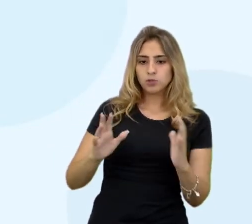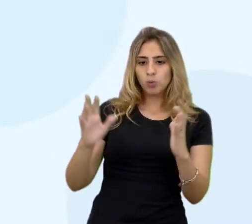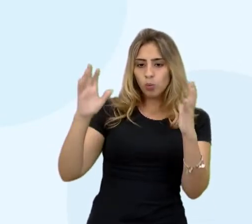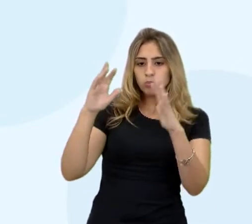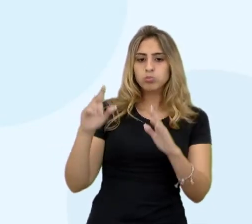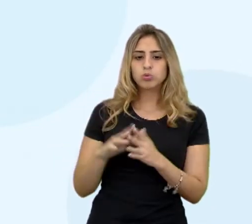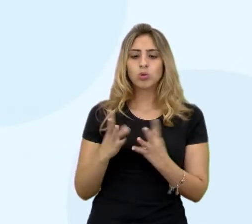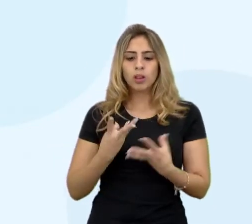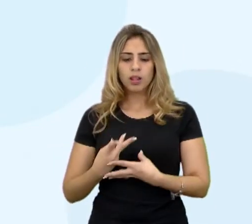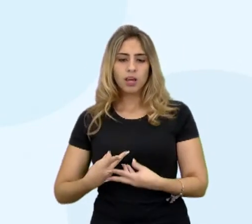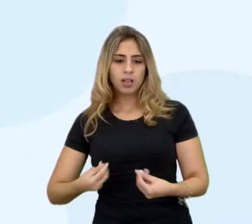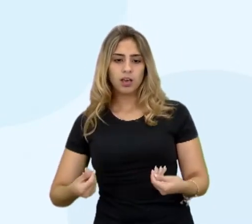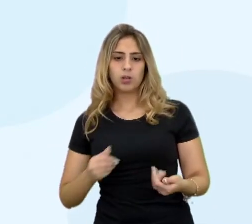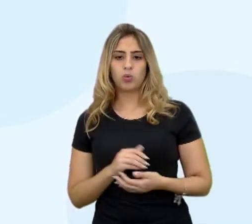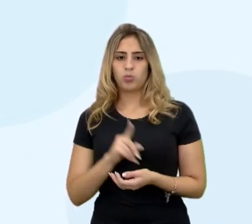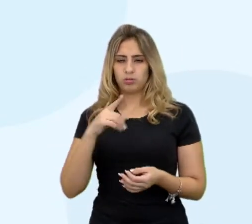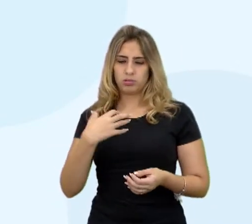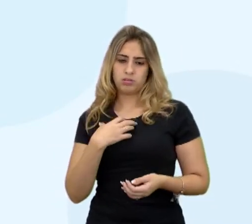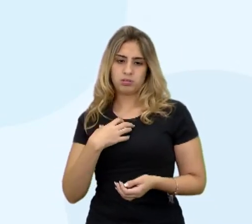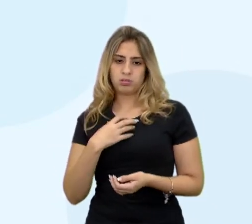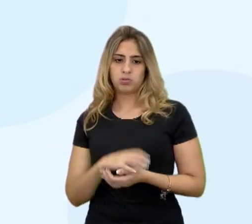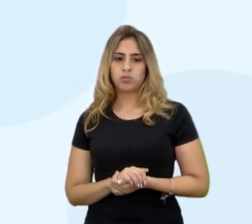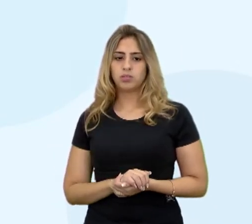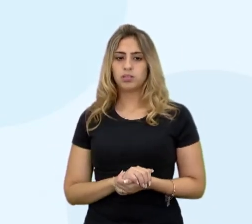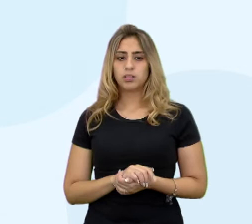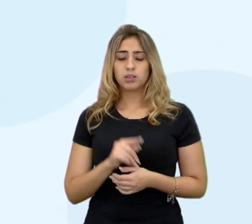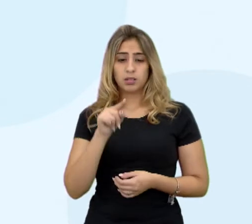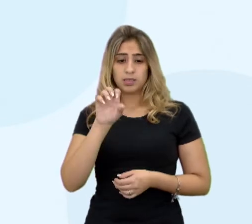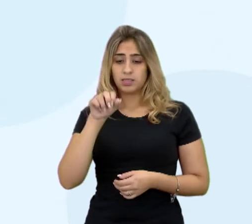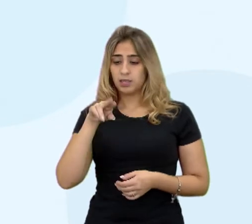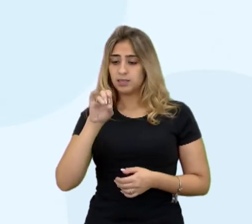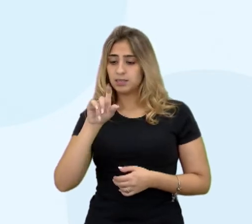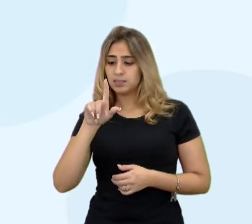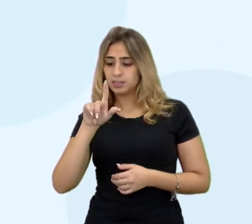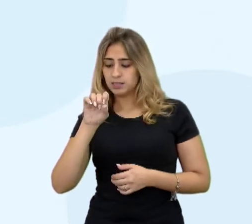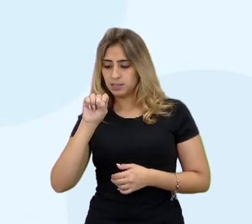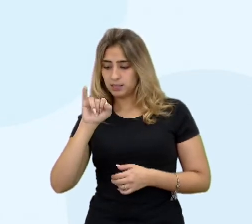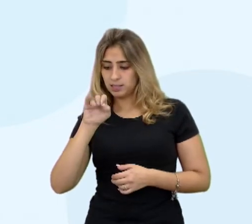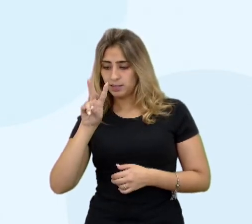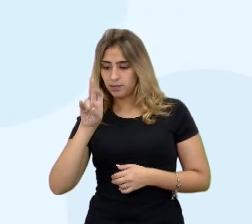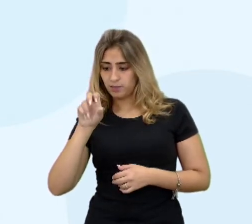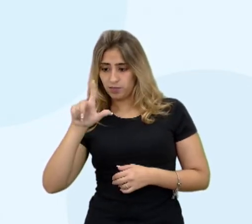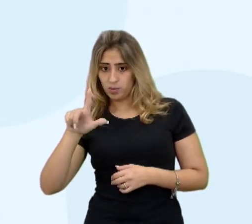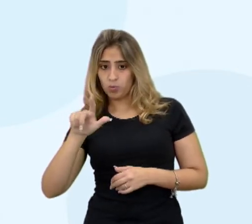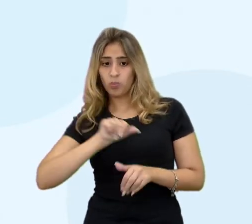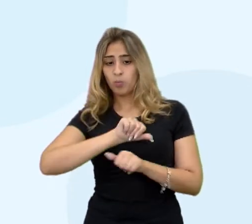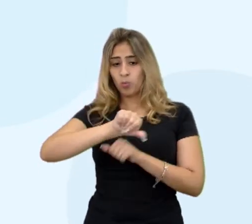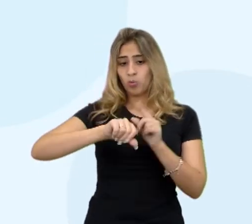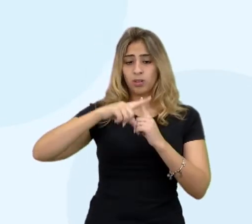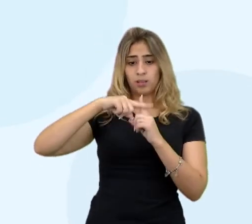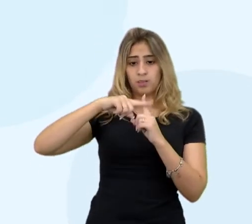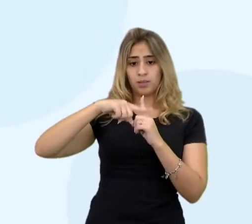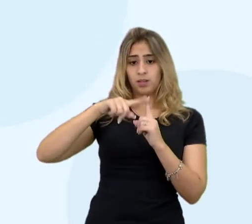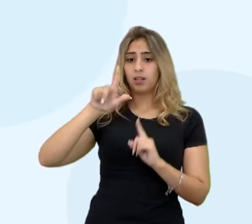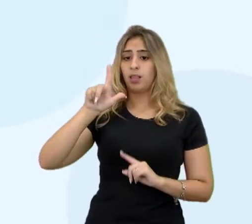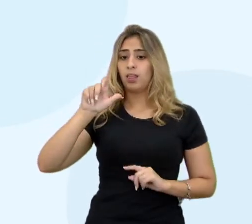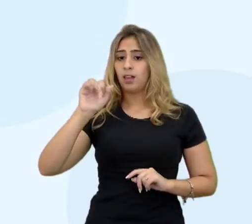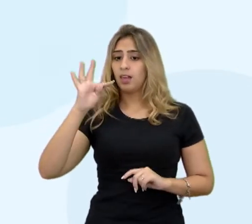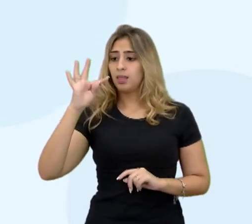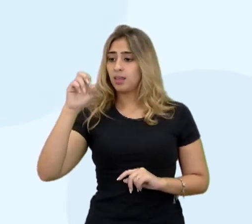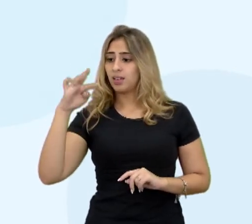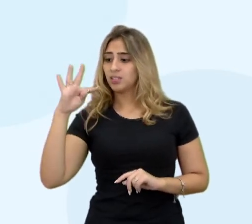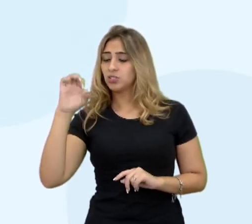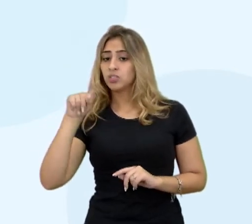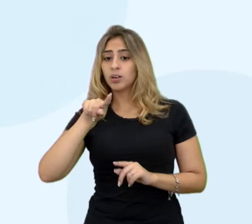enquanto aqui fala. É porque o sensível muda a temperatura e o latente não vai mexer com a temperatura,